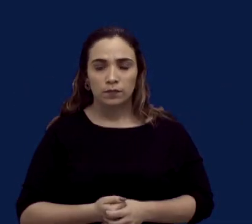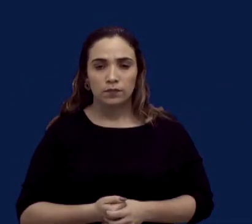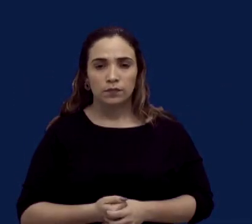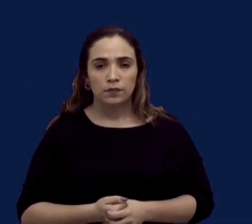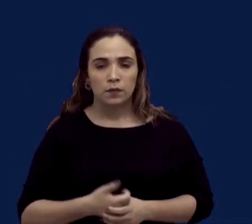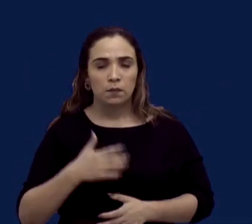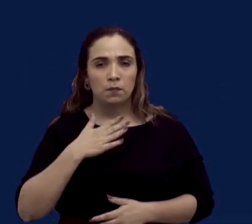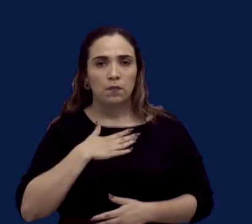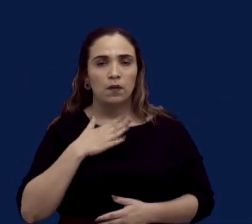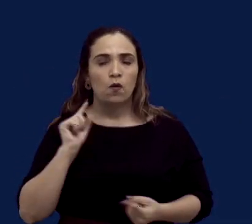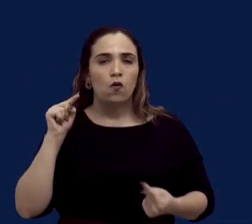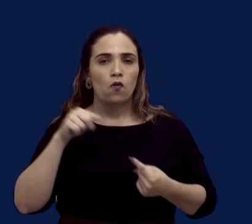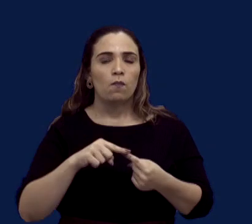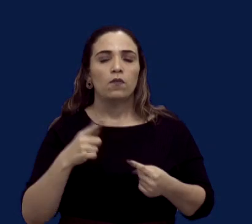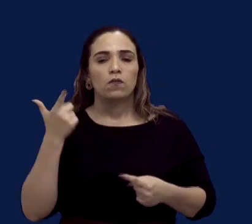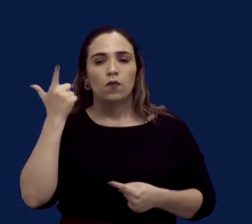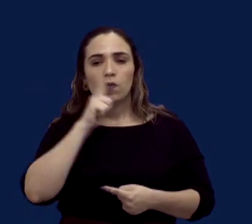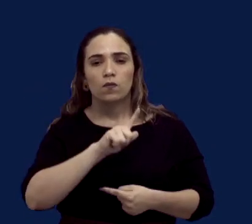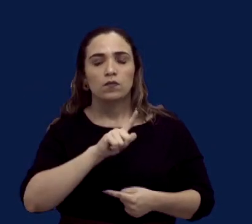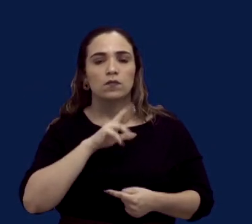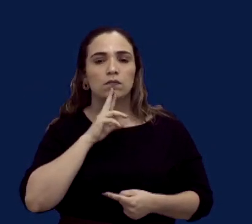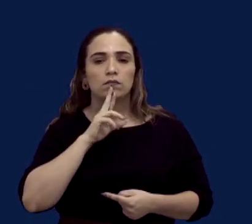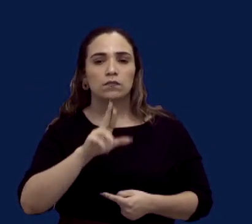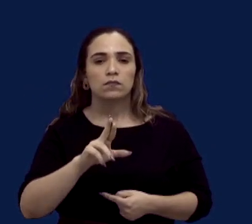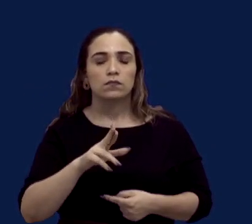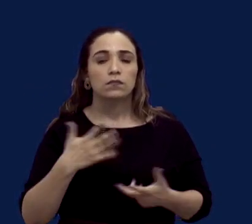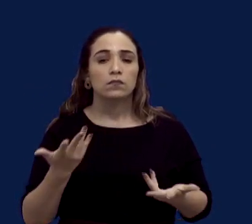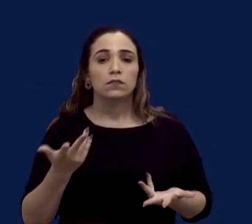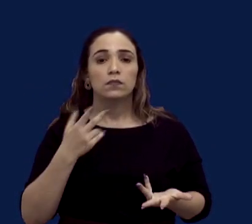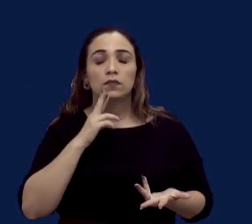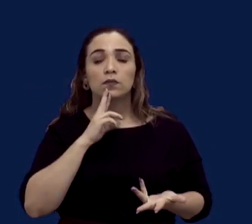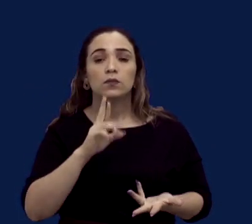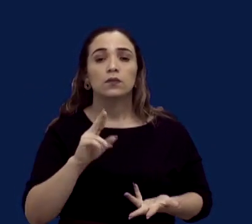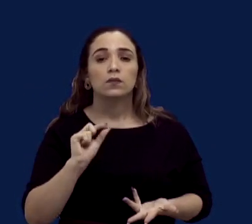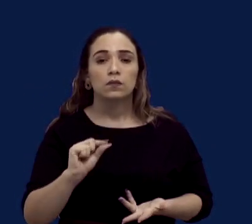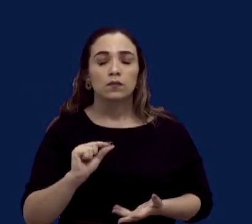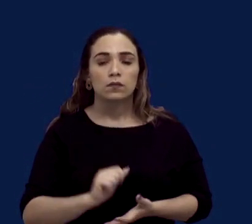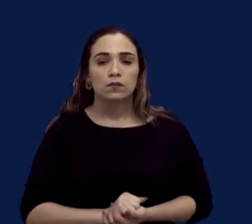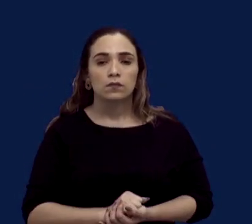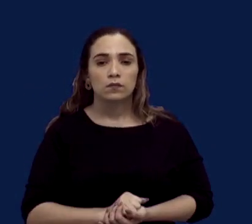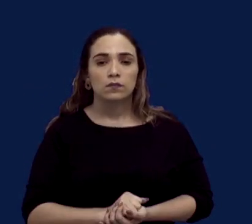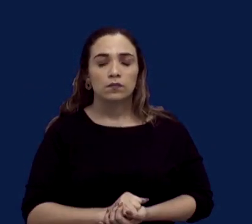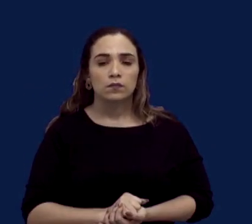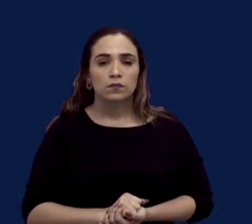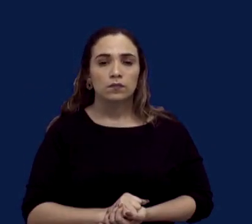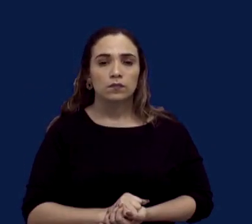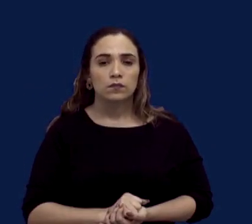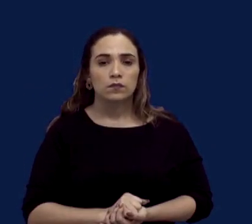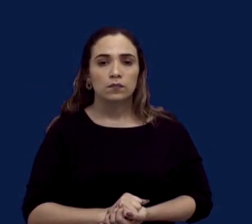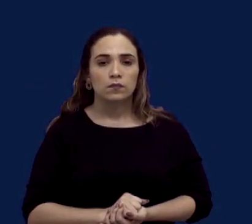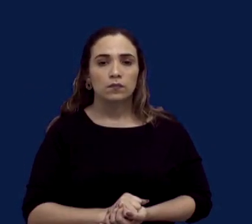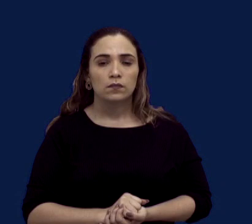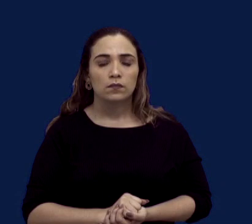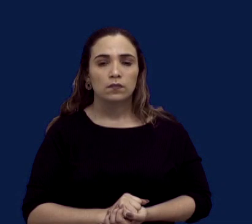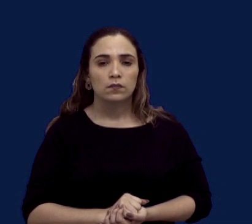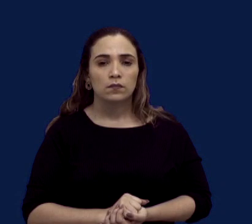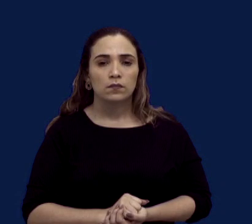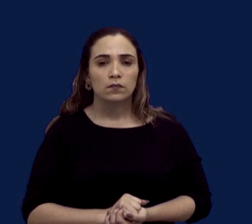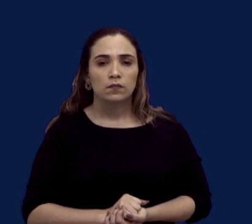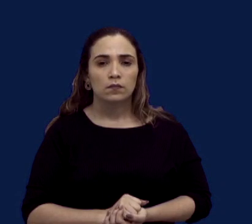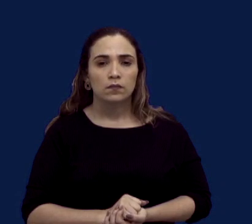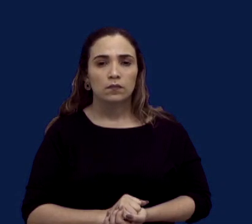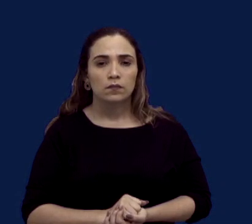cumpri o que eu tinha que fazer, dei meu resultado. Que resultado? Né? E daí vem